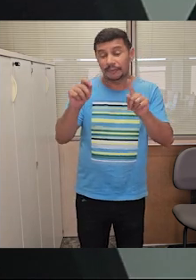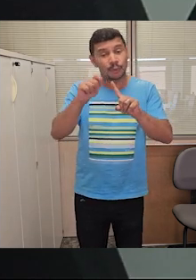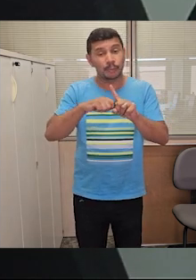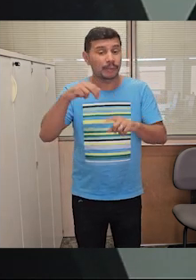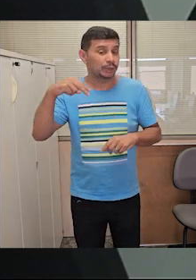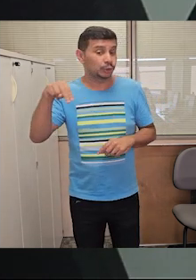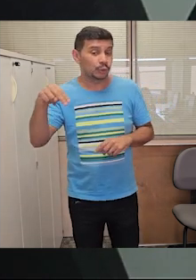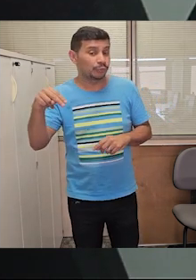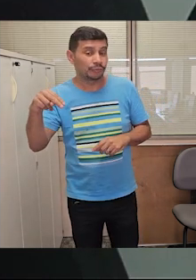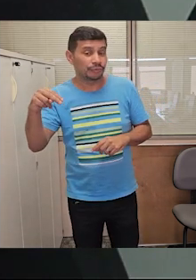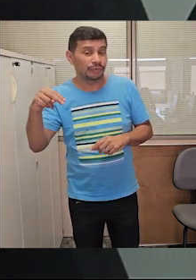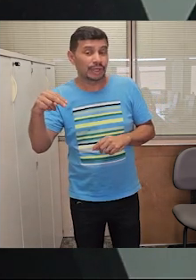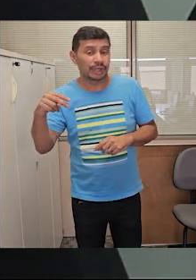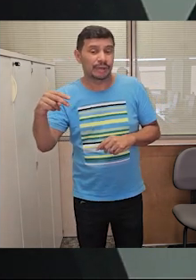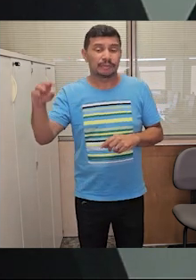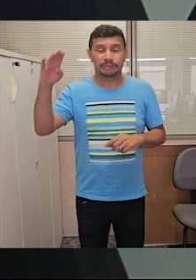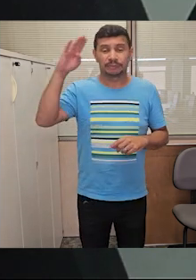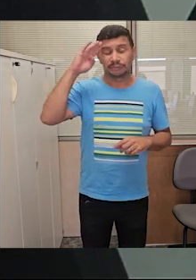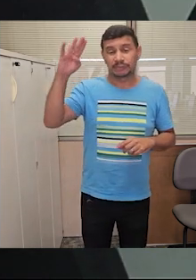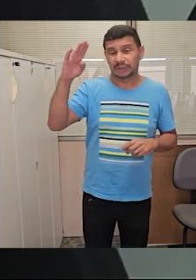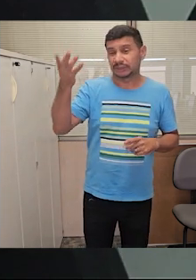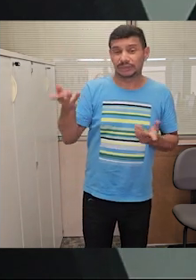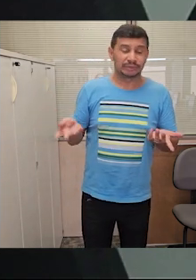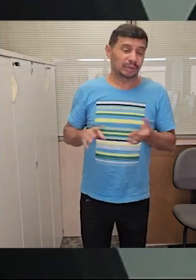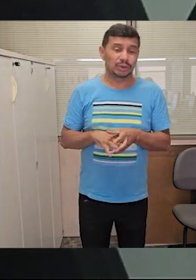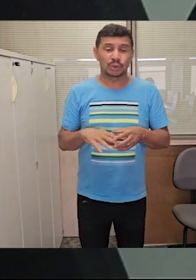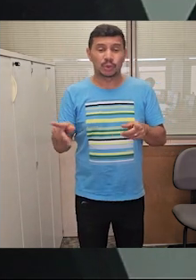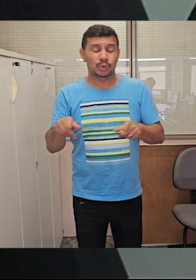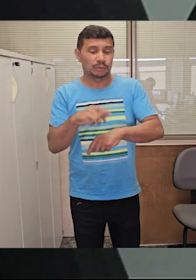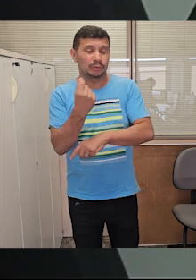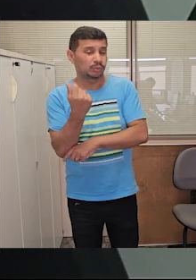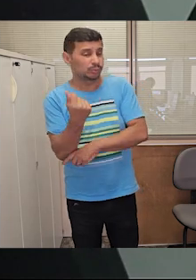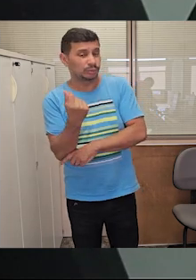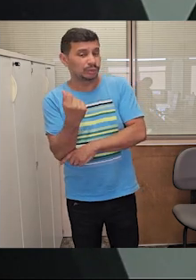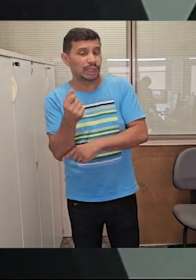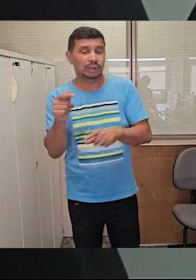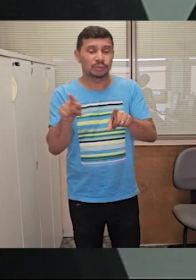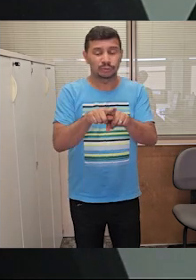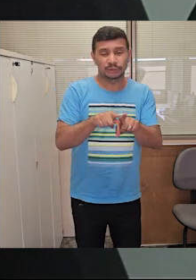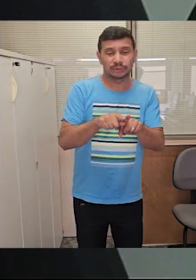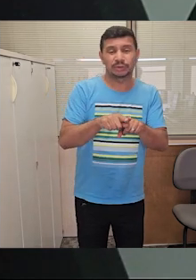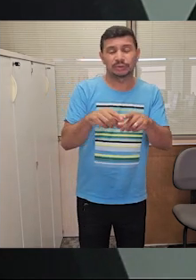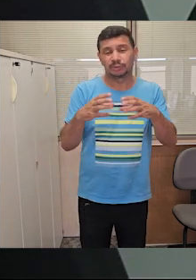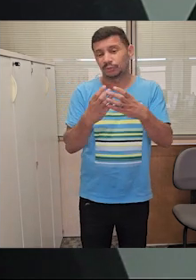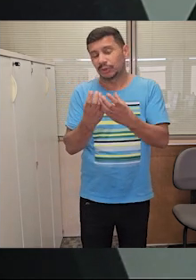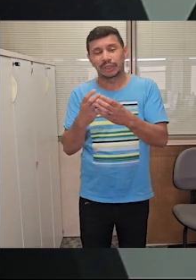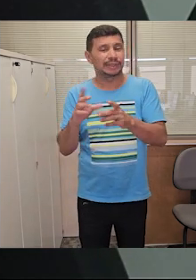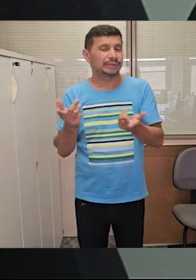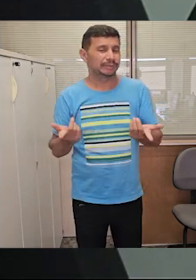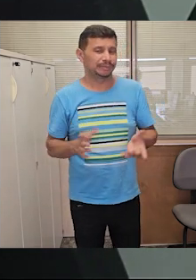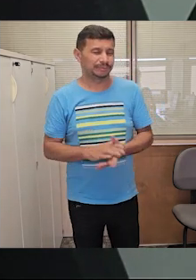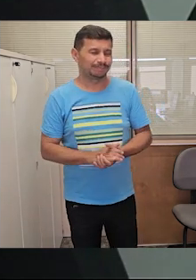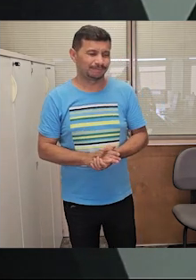quando viria a campanha salarial, a data base, que era o dissídio coletivo,